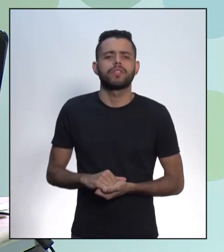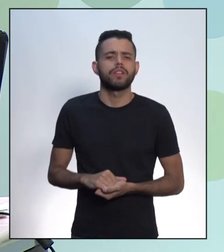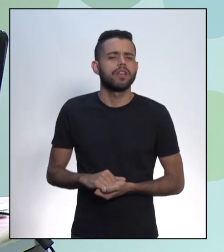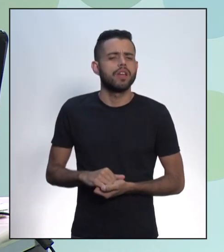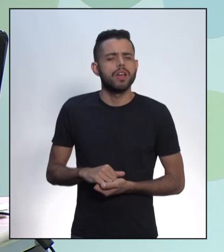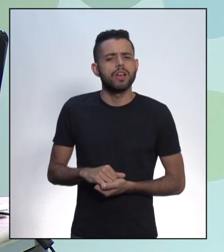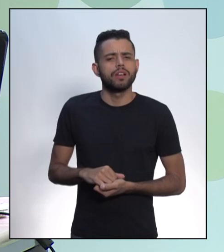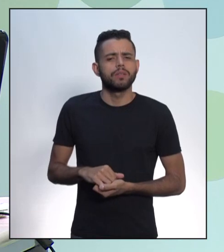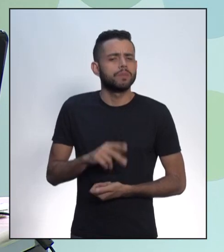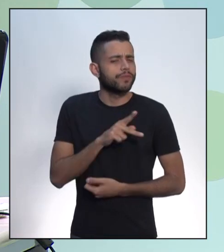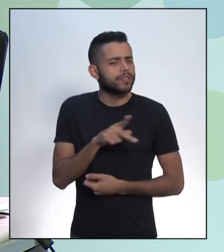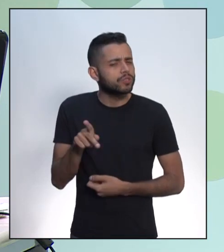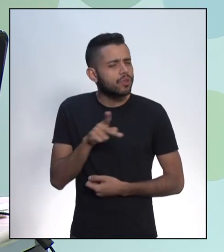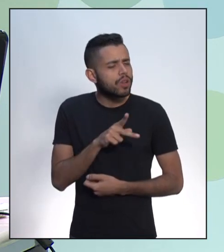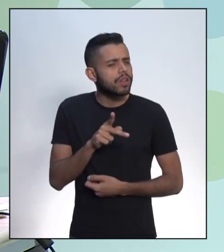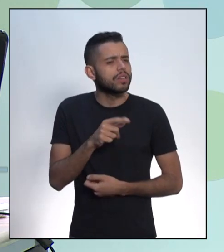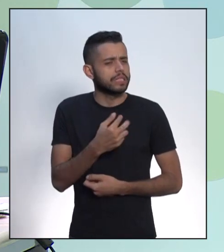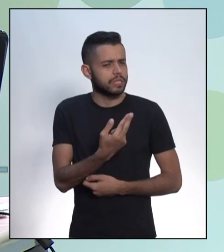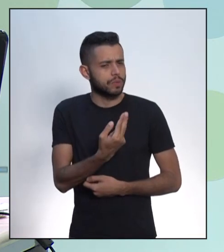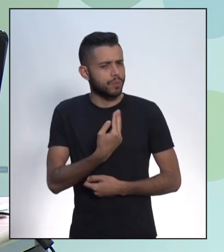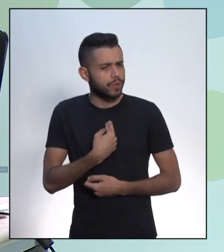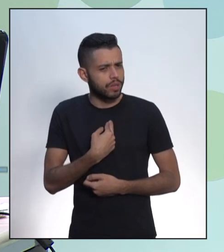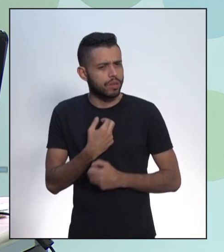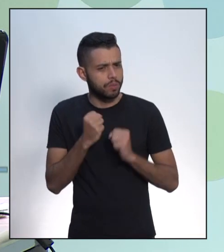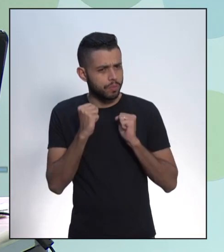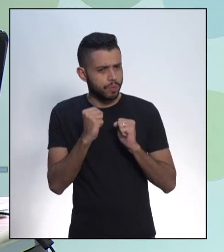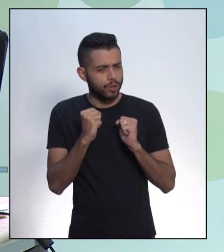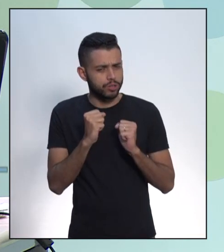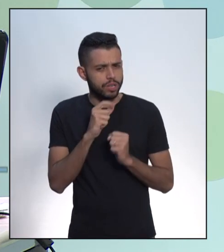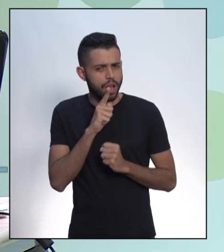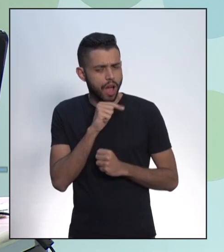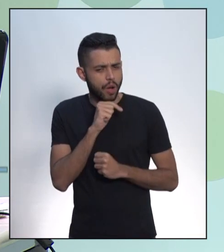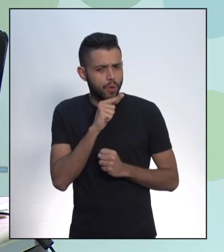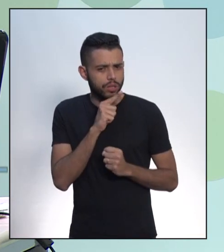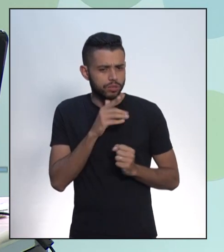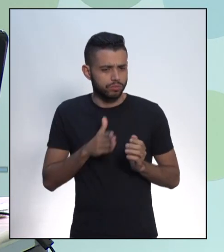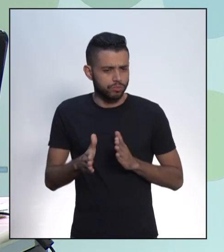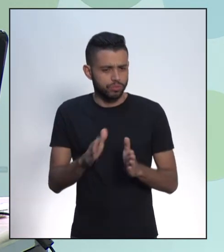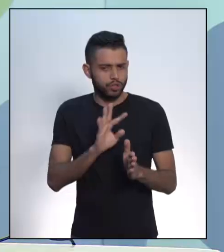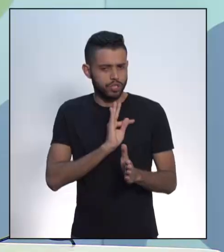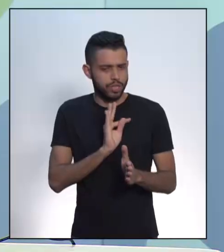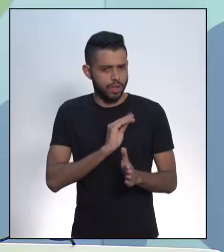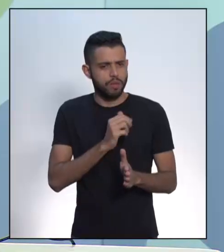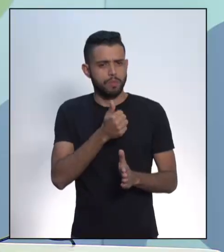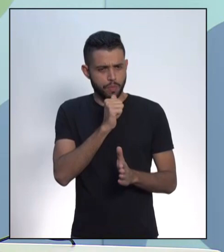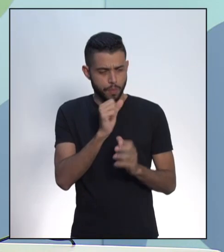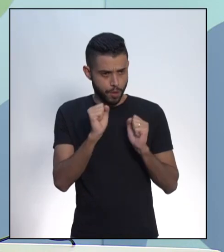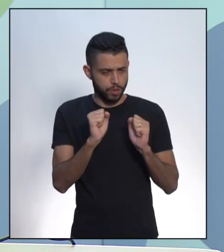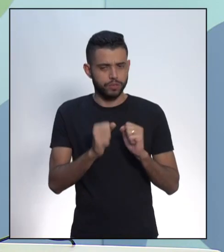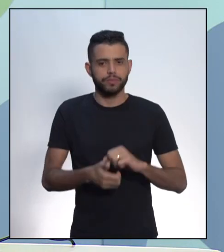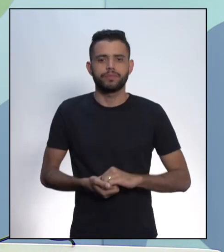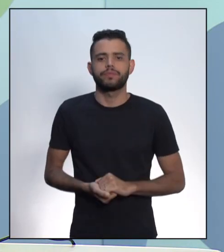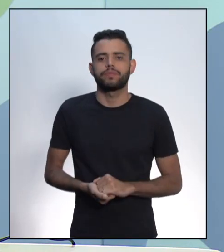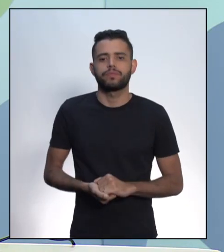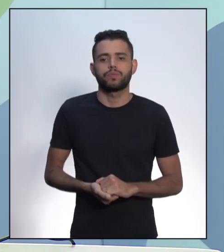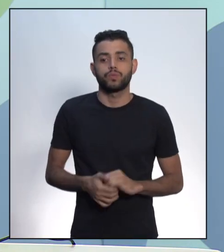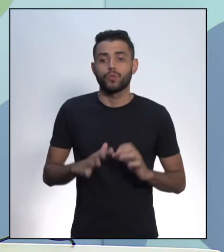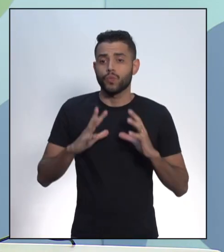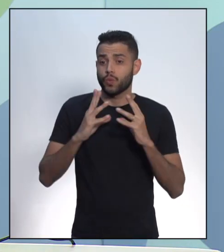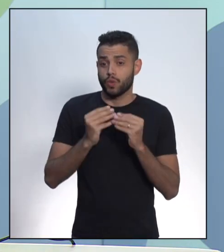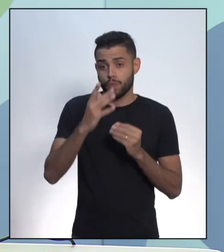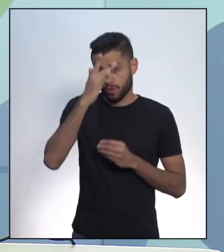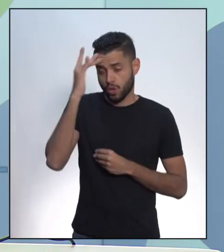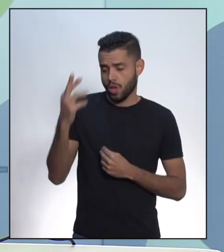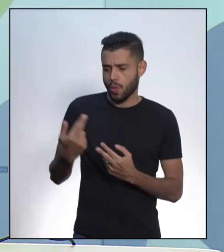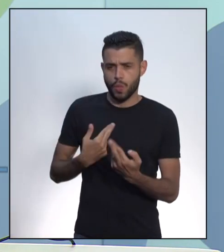primeira pergunta para nós, se podemos beber água do Tietê? Então, professora Simone, a resposta aqui foi unânime. Todos falaram